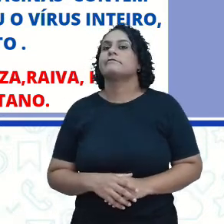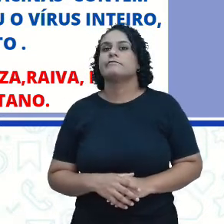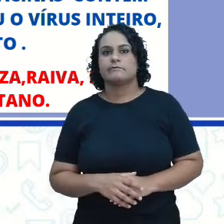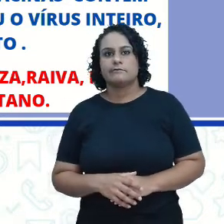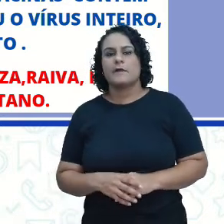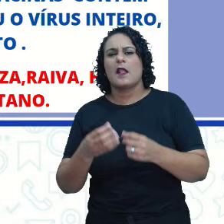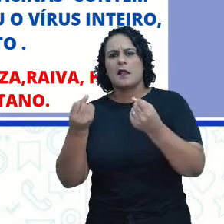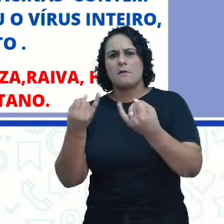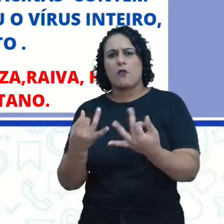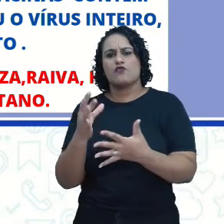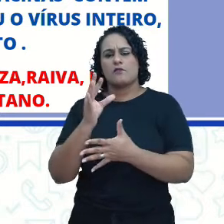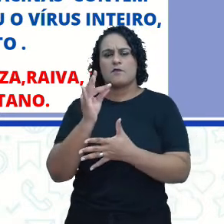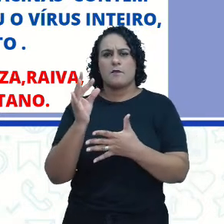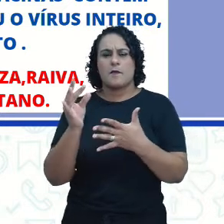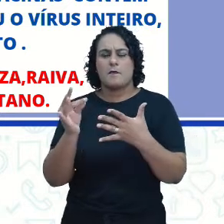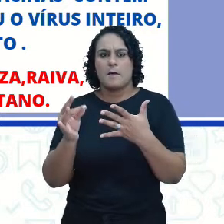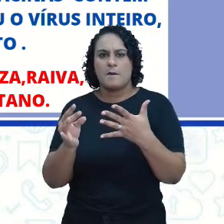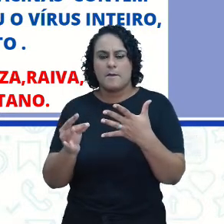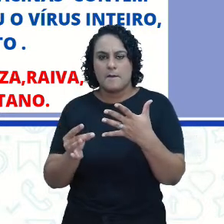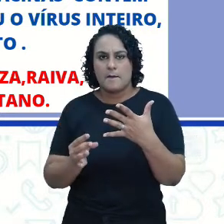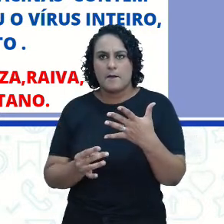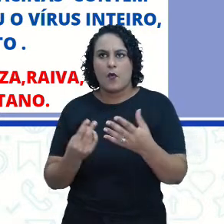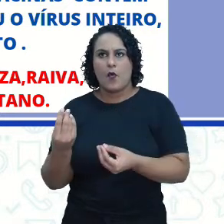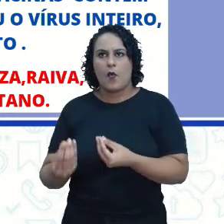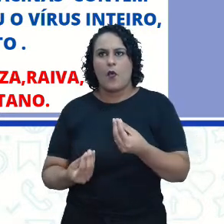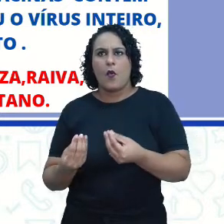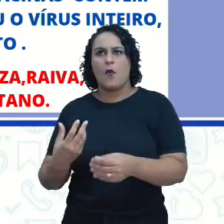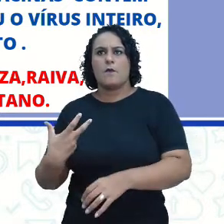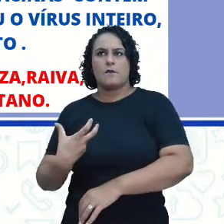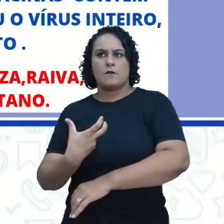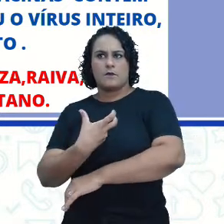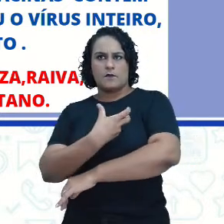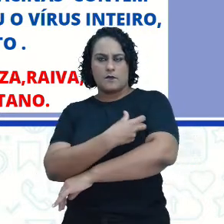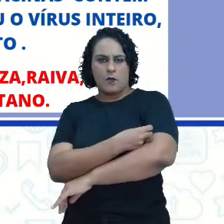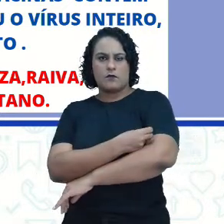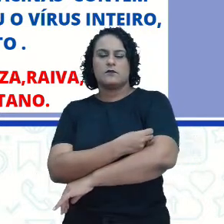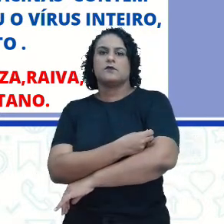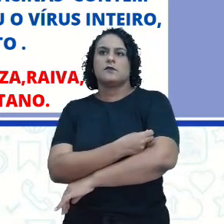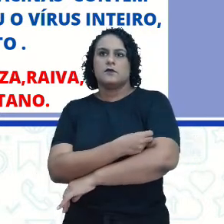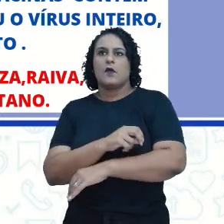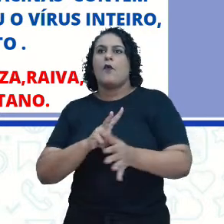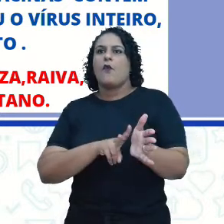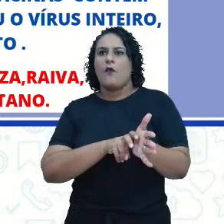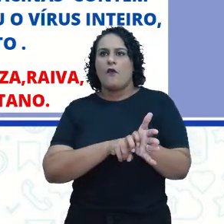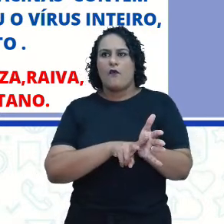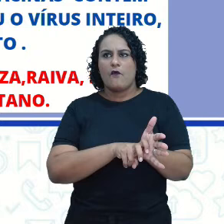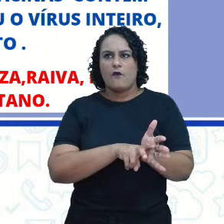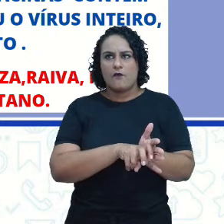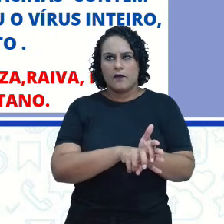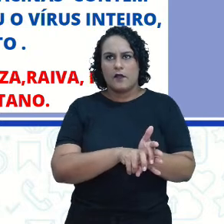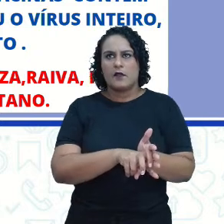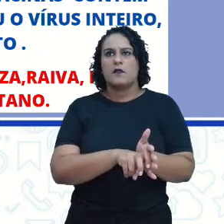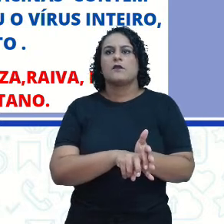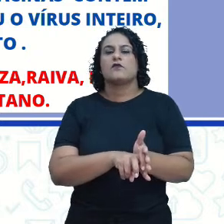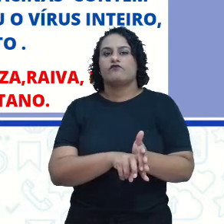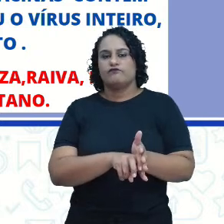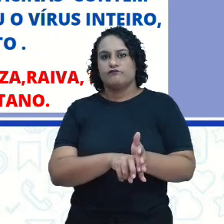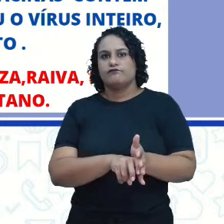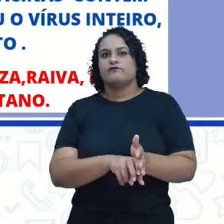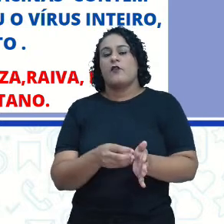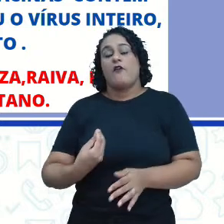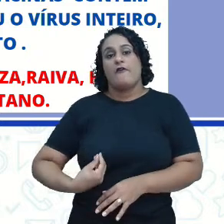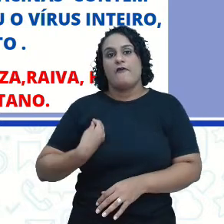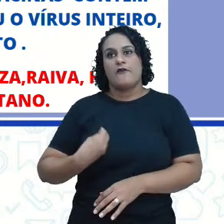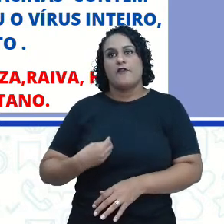bem separadinho, né? Como é que é essa vacina com vírus vivo atenuado e vírus morto inativado. Então,